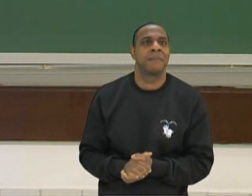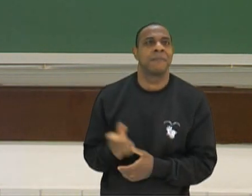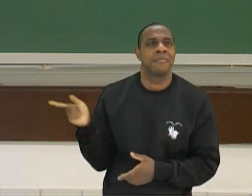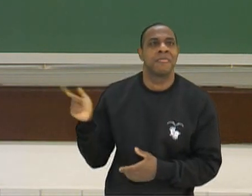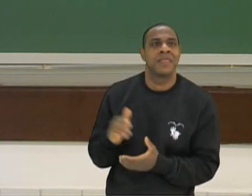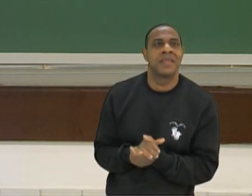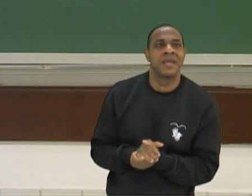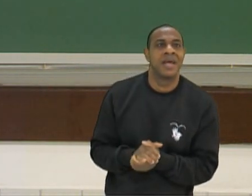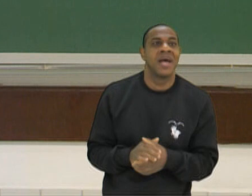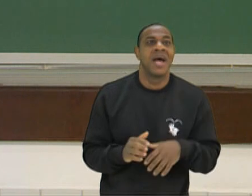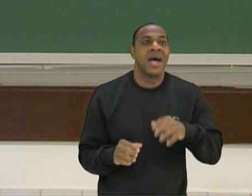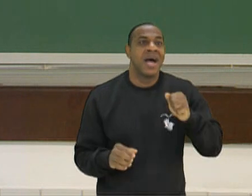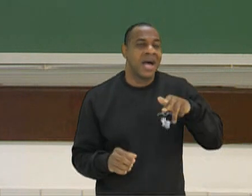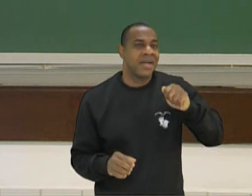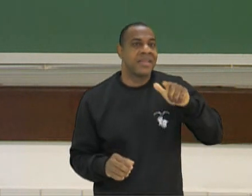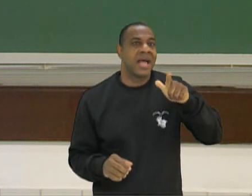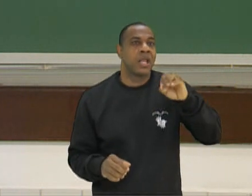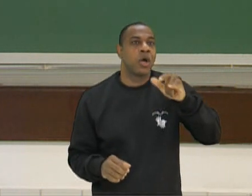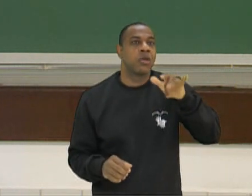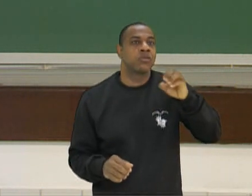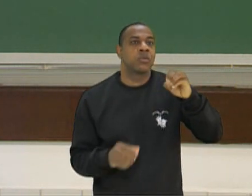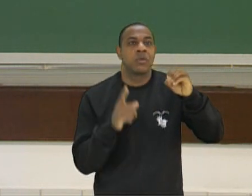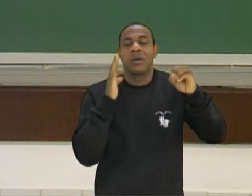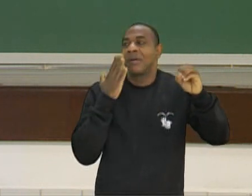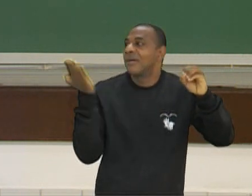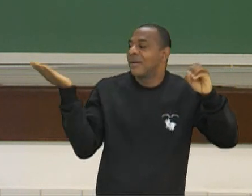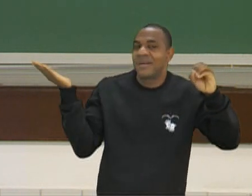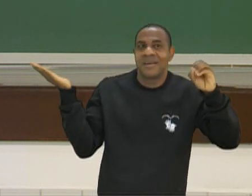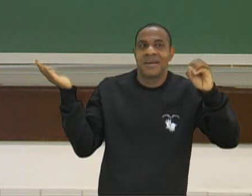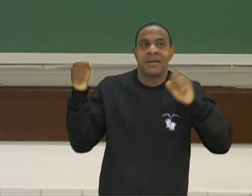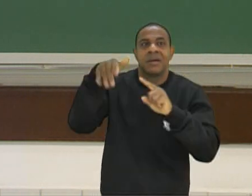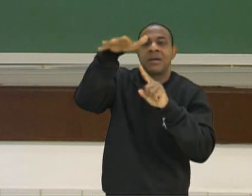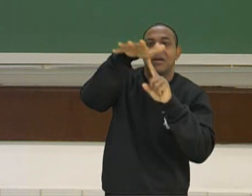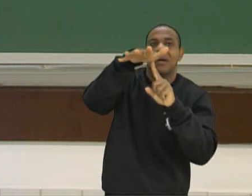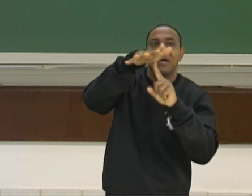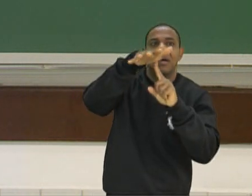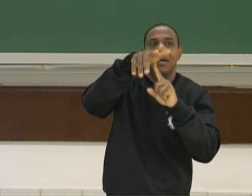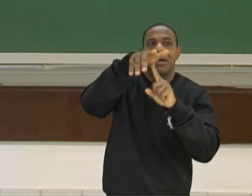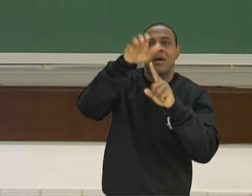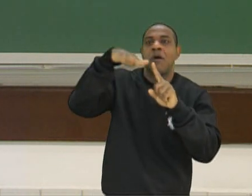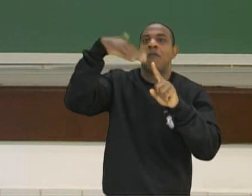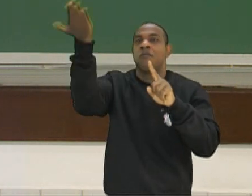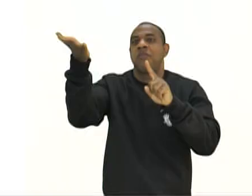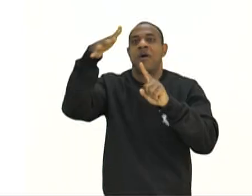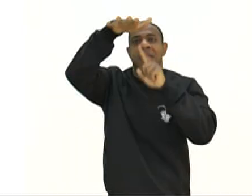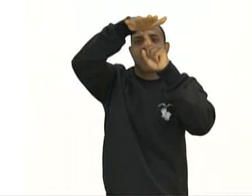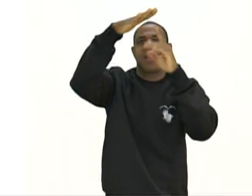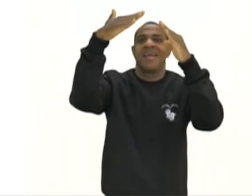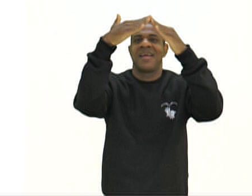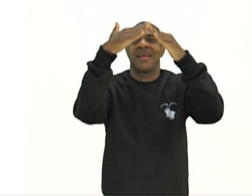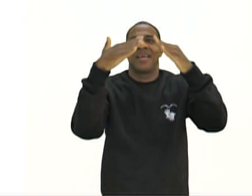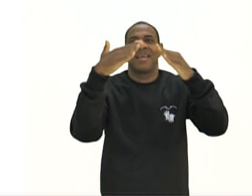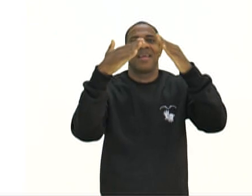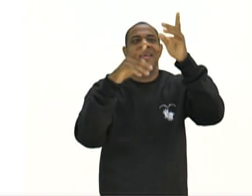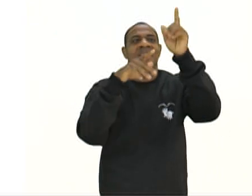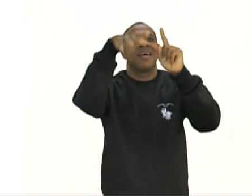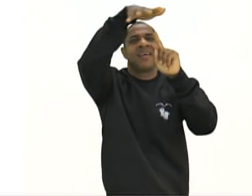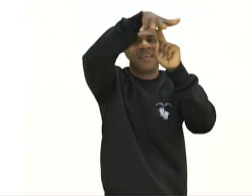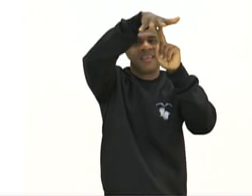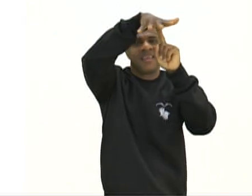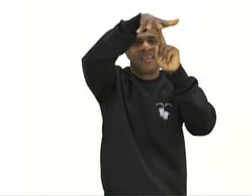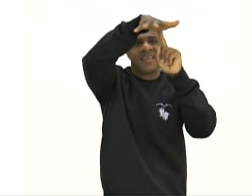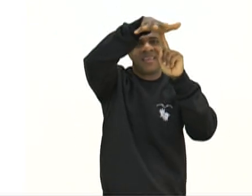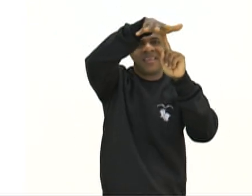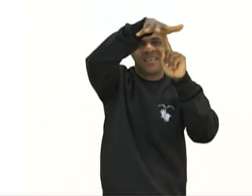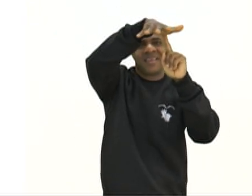acontece? Aquela televisor que eu mostrei para vocês ali é a antena interna. Temos também essa antena externa, que também é chamada espinha